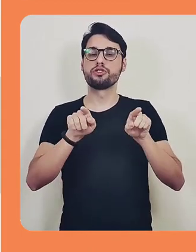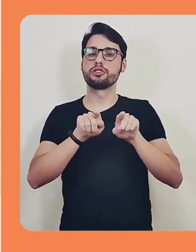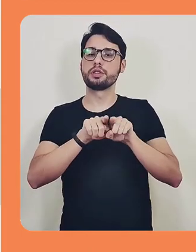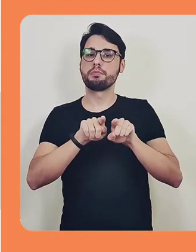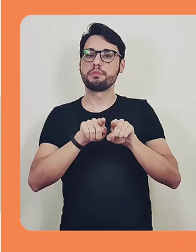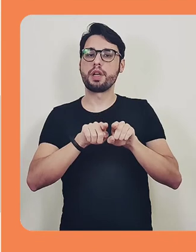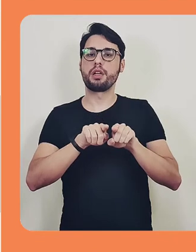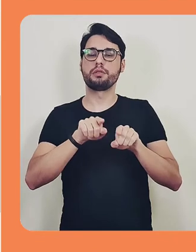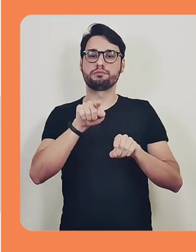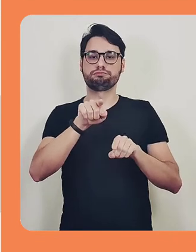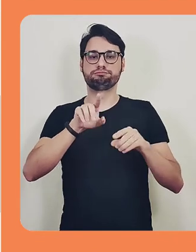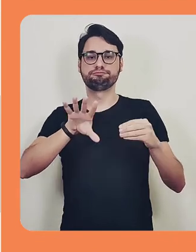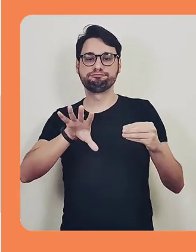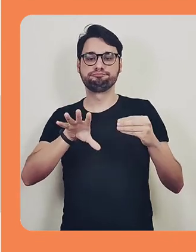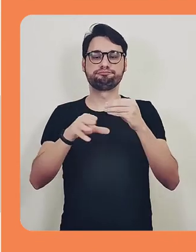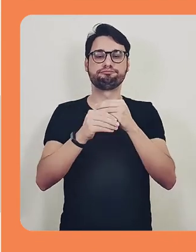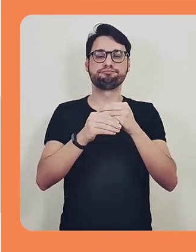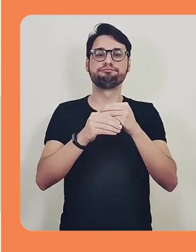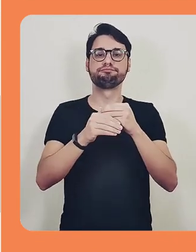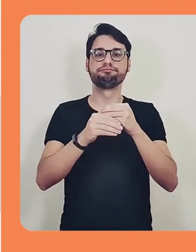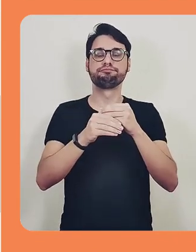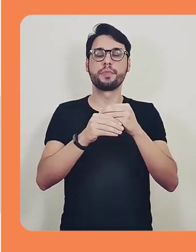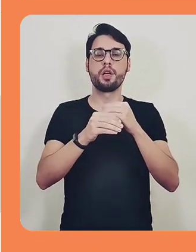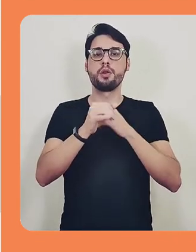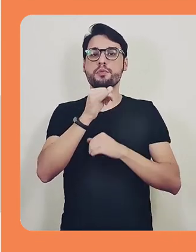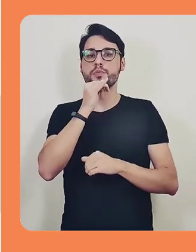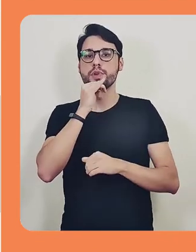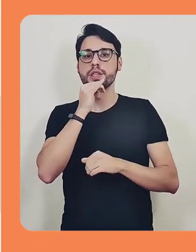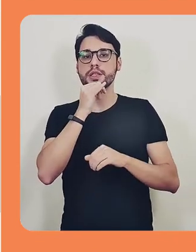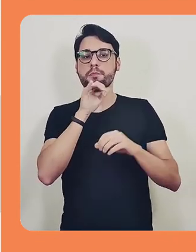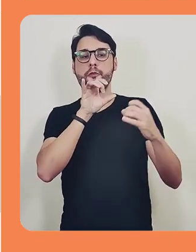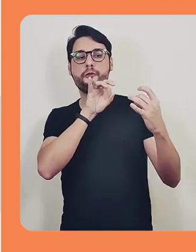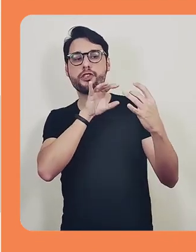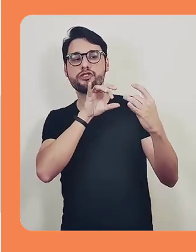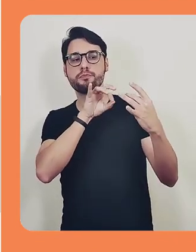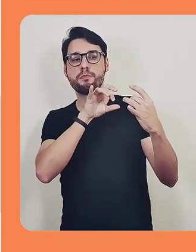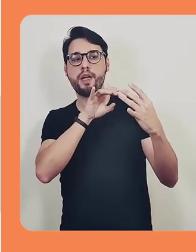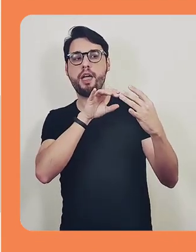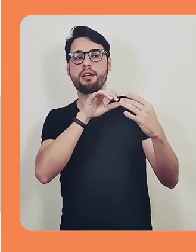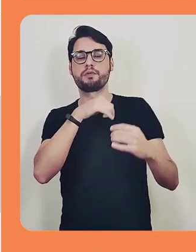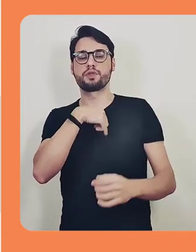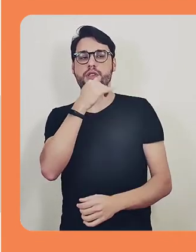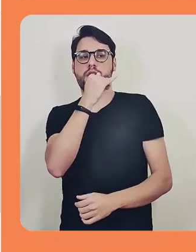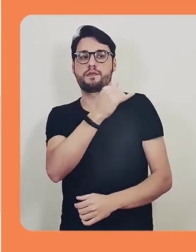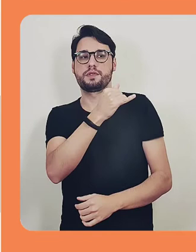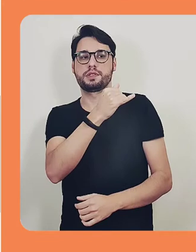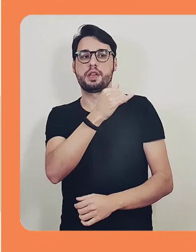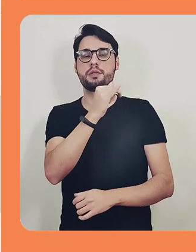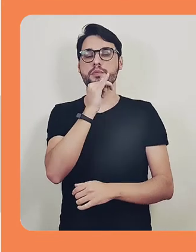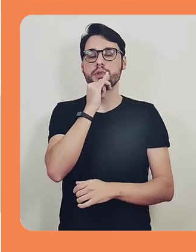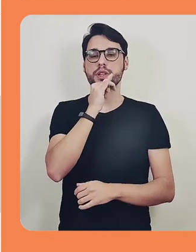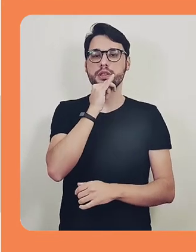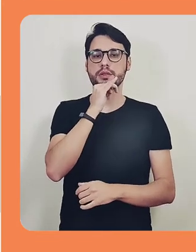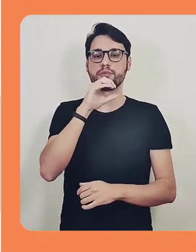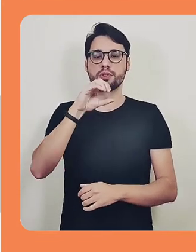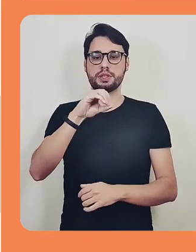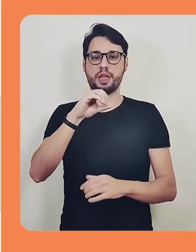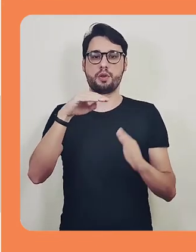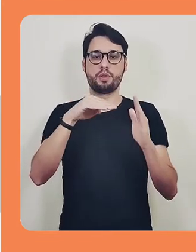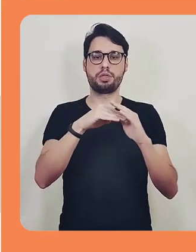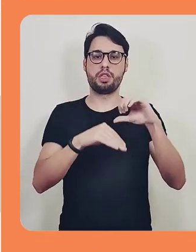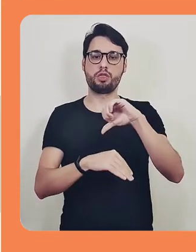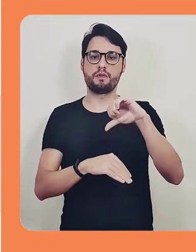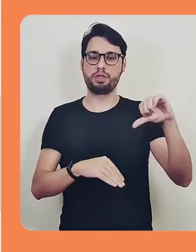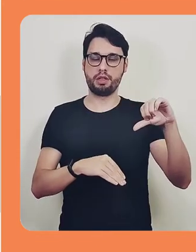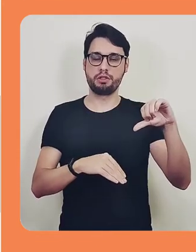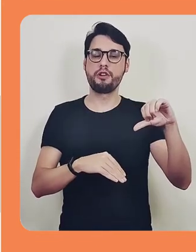Então, aqui você pode, inclusive, adicionar um intervalo para dar um feedback para o seu aluno. Então,